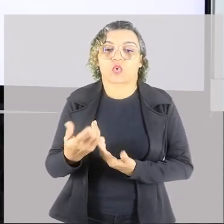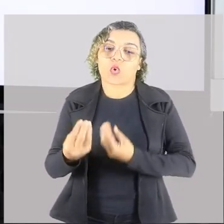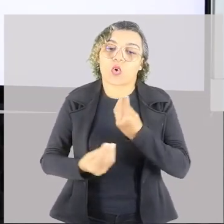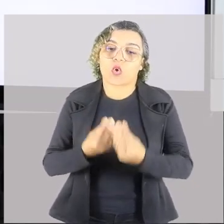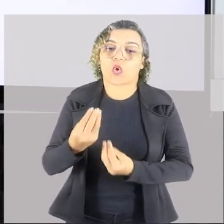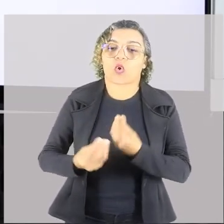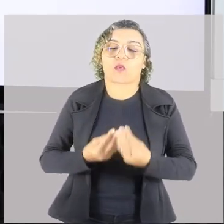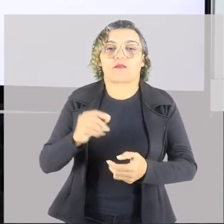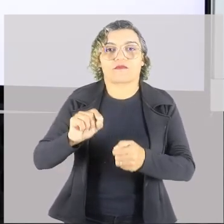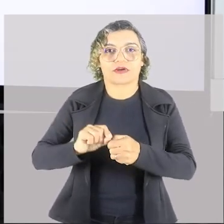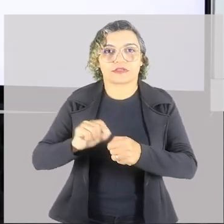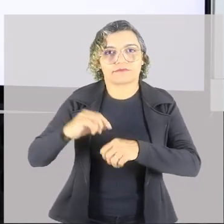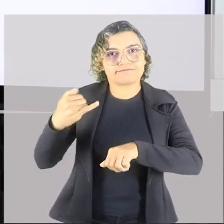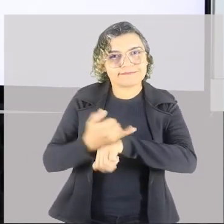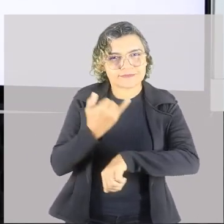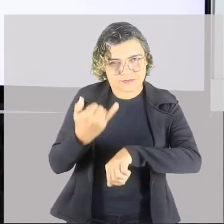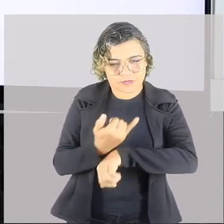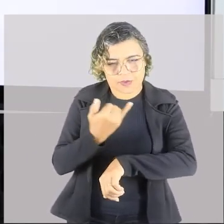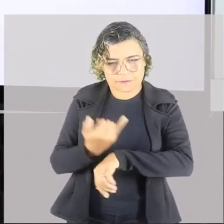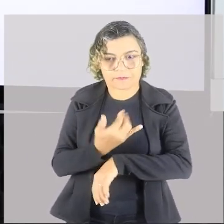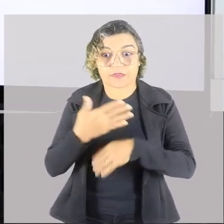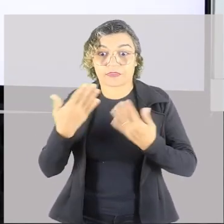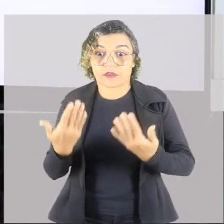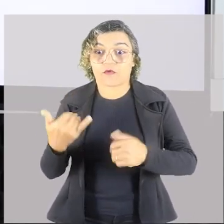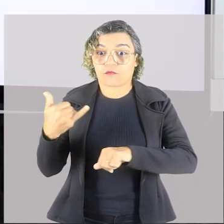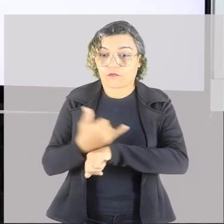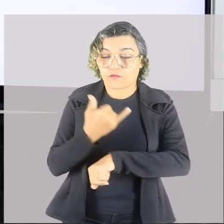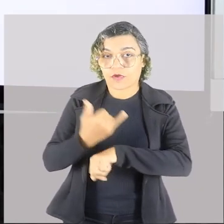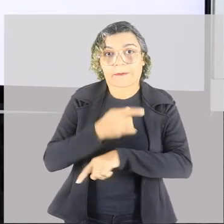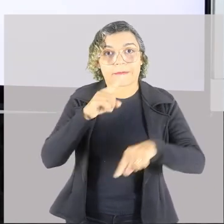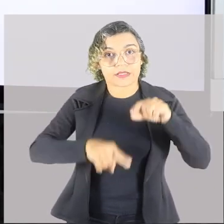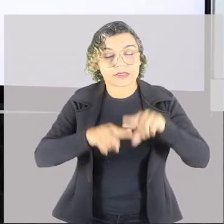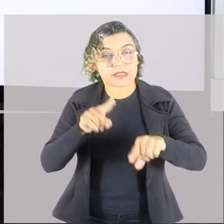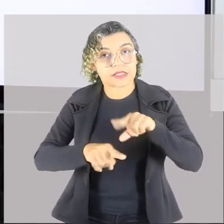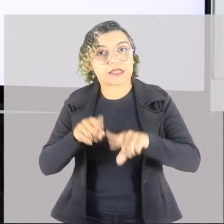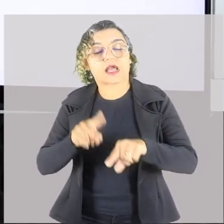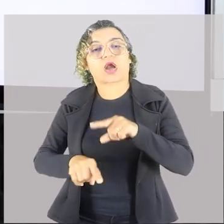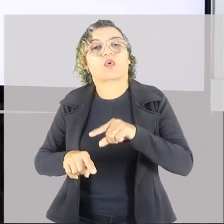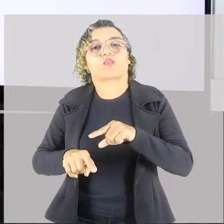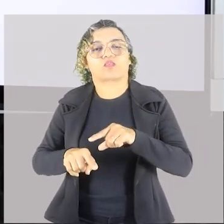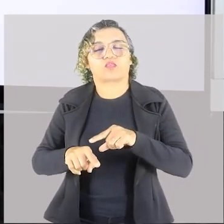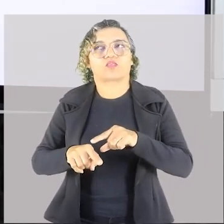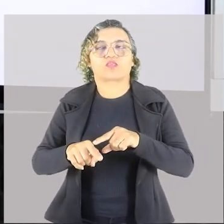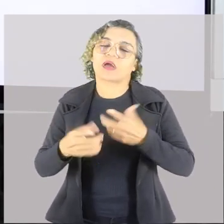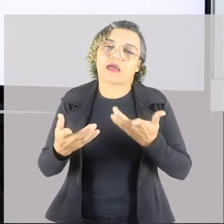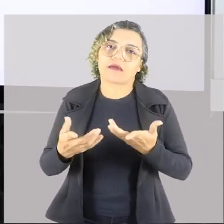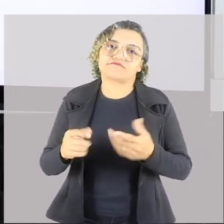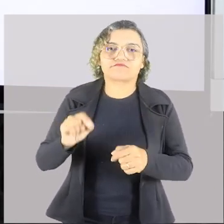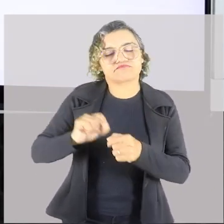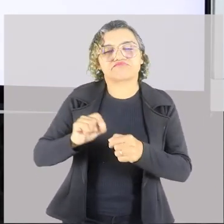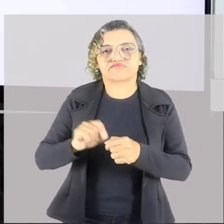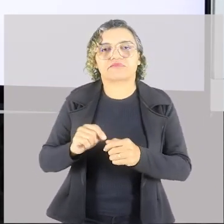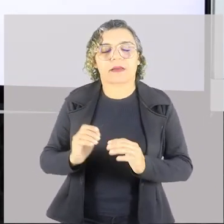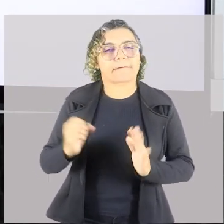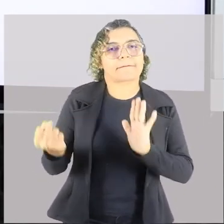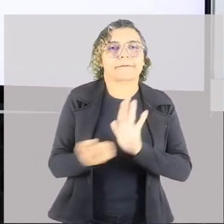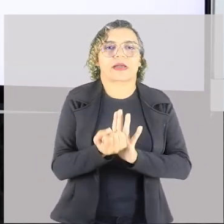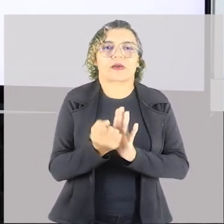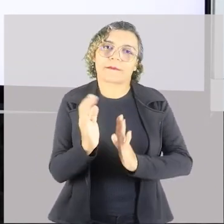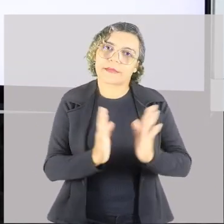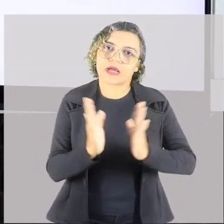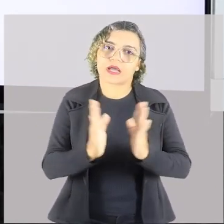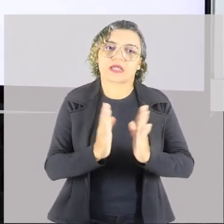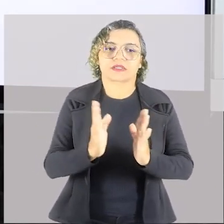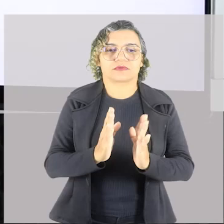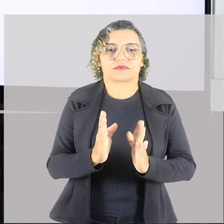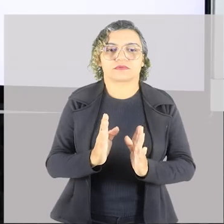uso de ferramentas deste metal. Então, ferramentas já feitas com ferro, por exemplo, marcam também esse período da barbárie, diferente